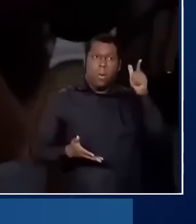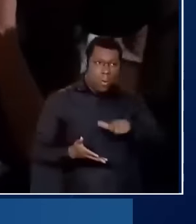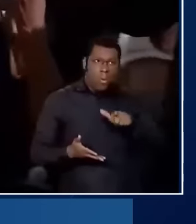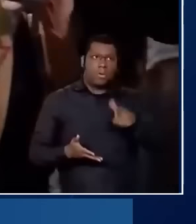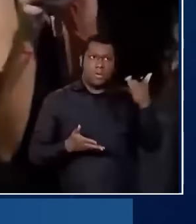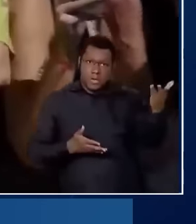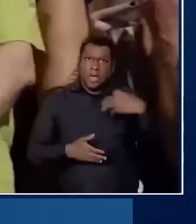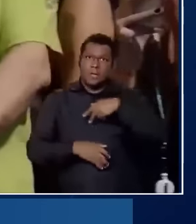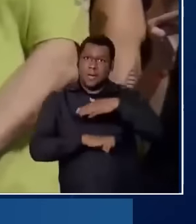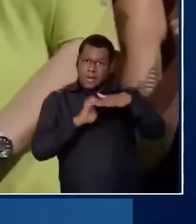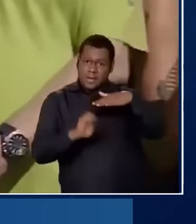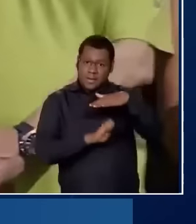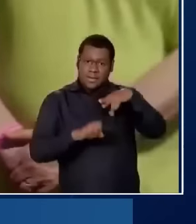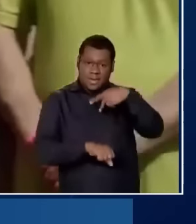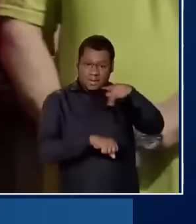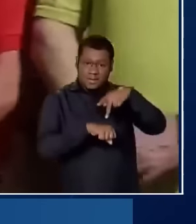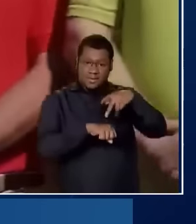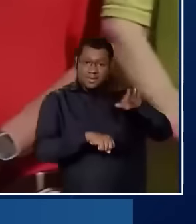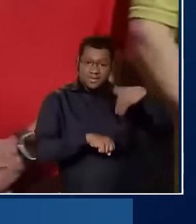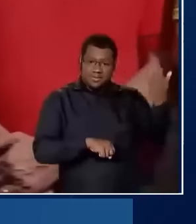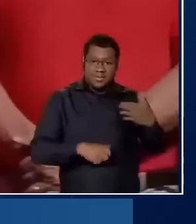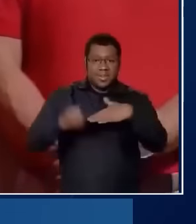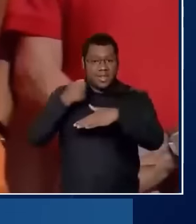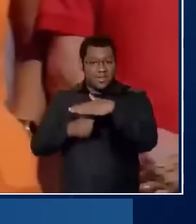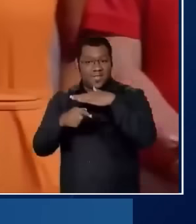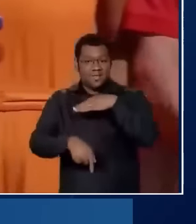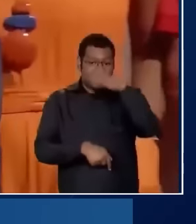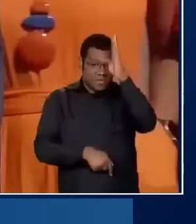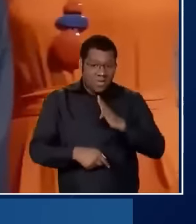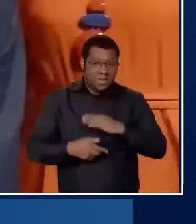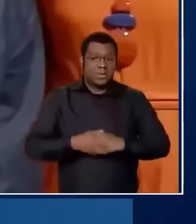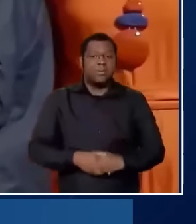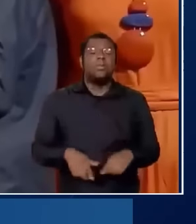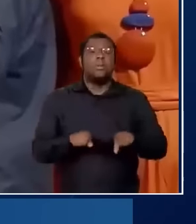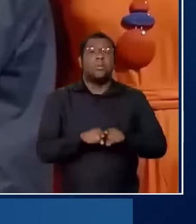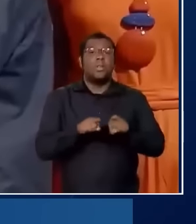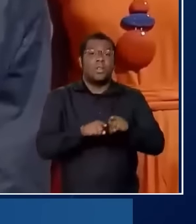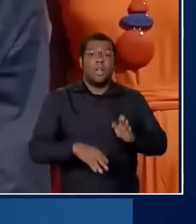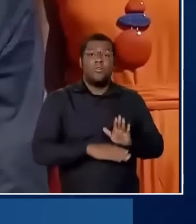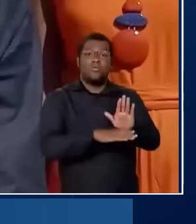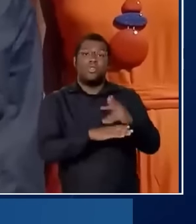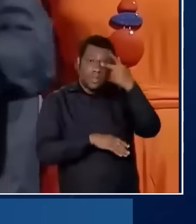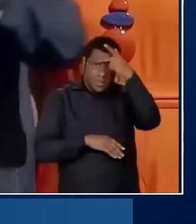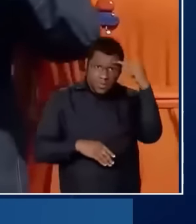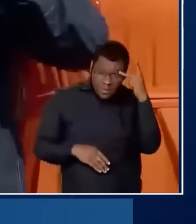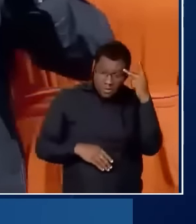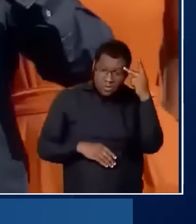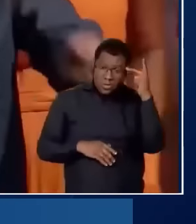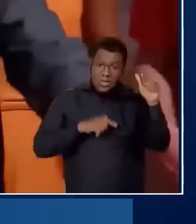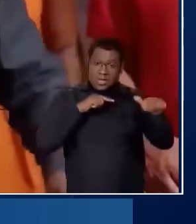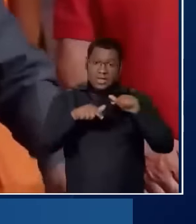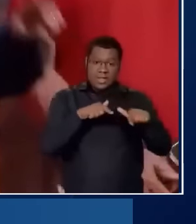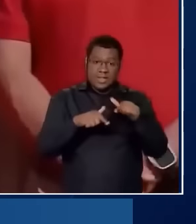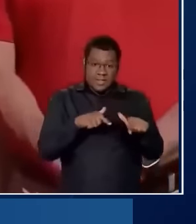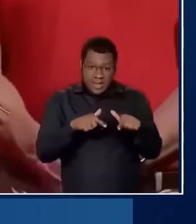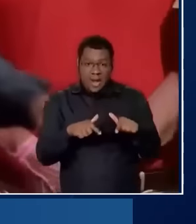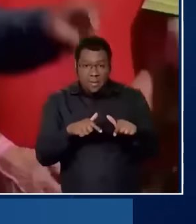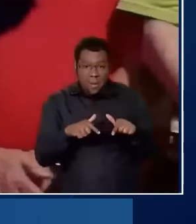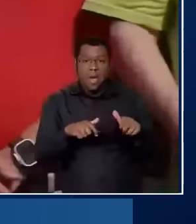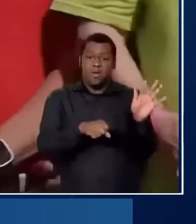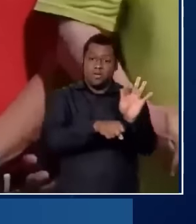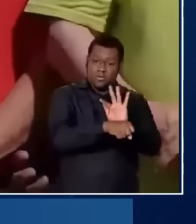trabalhando para reduzir o imposto de renda para quem ganha, eliminar o imposto de renda para quem ganha até R$5.000 por mês, acaba perdido no